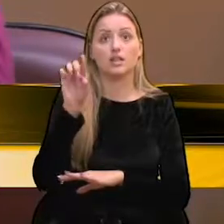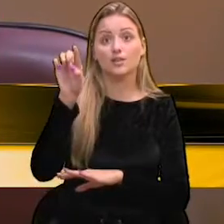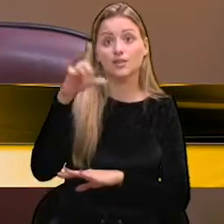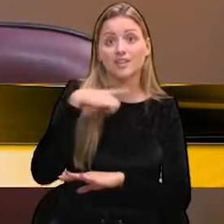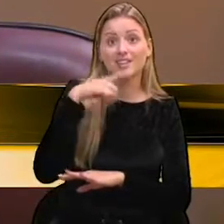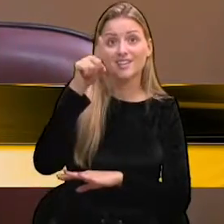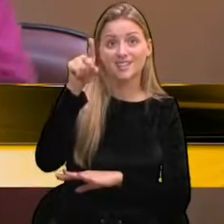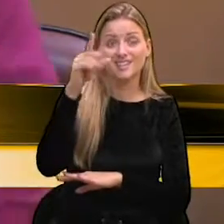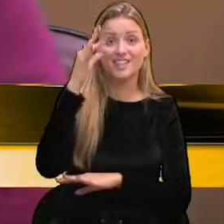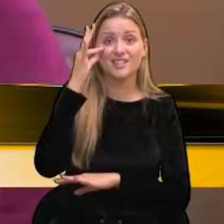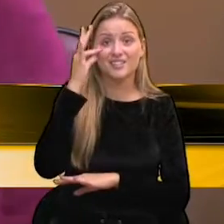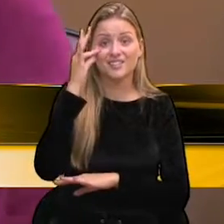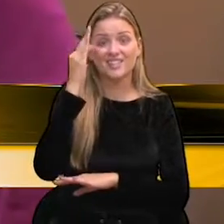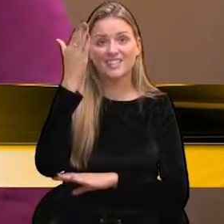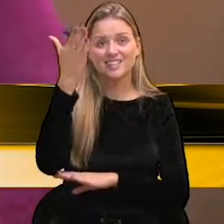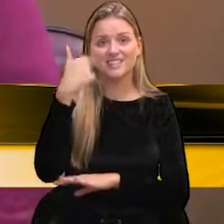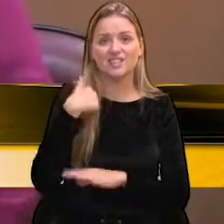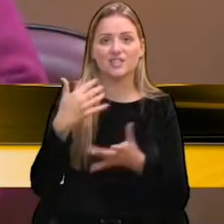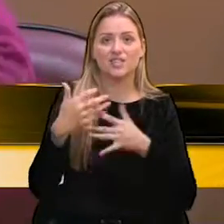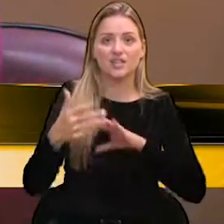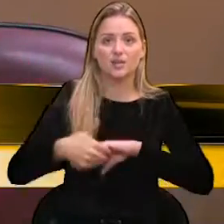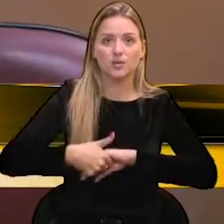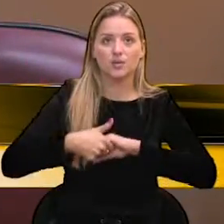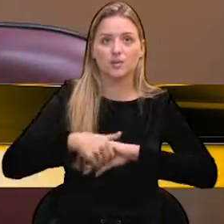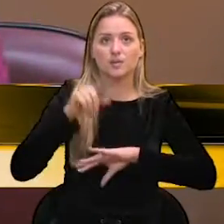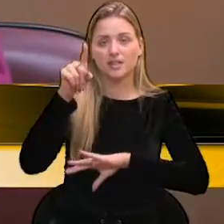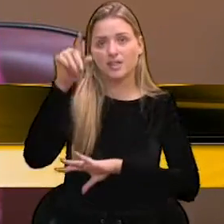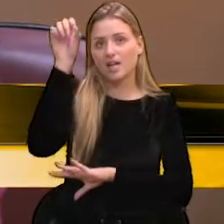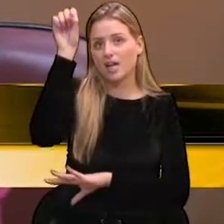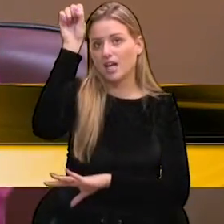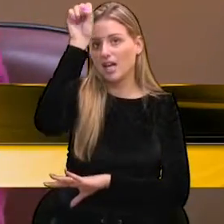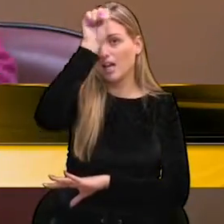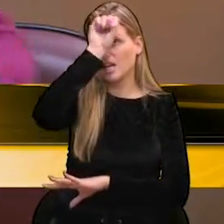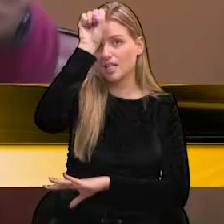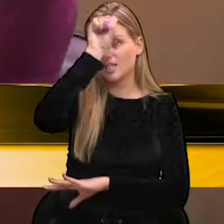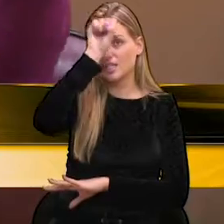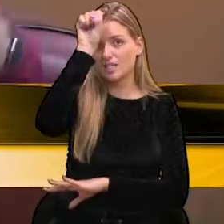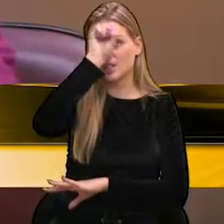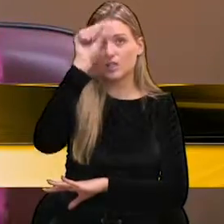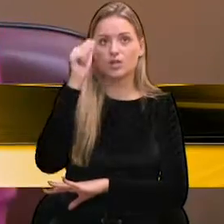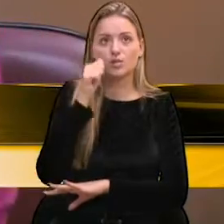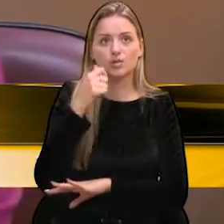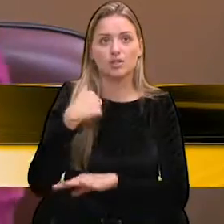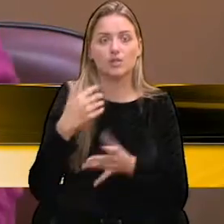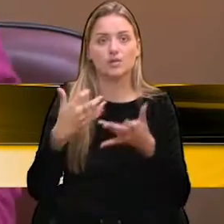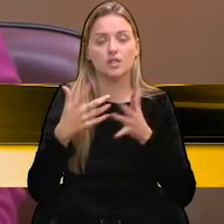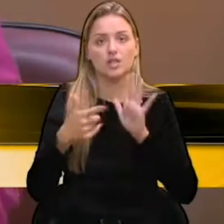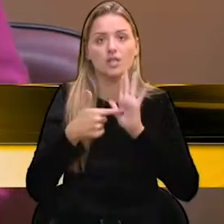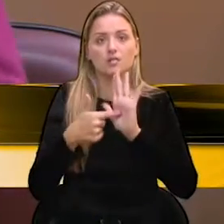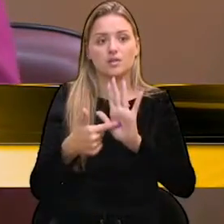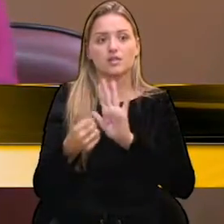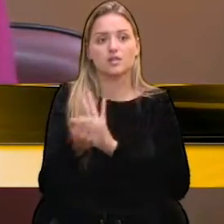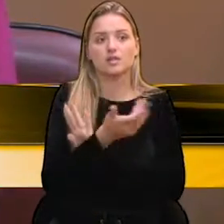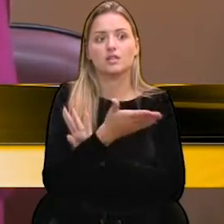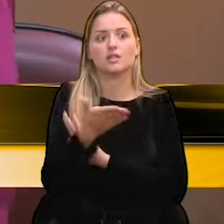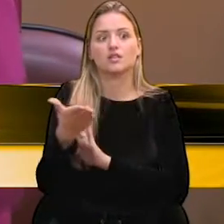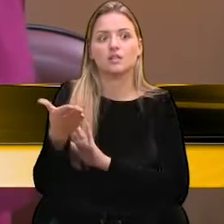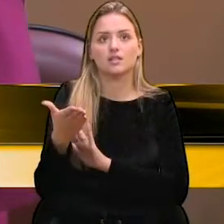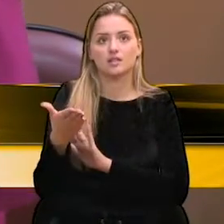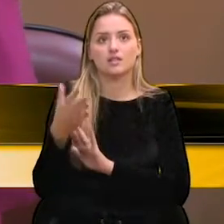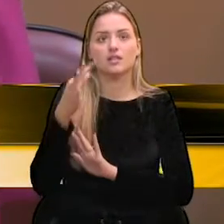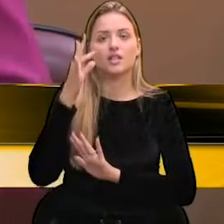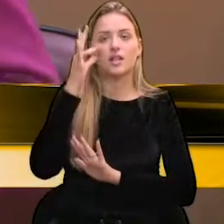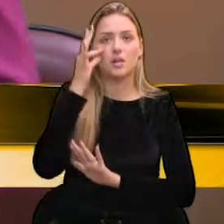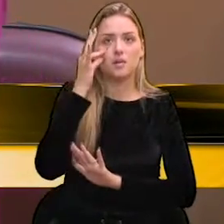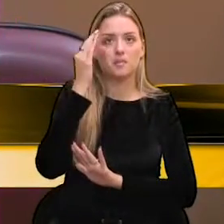aqui, está presente aqui, quero cumprimentar no plenário uma sobrinha dele. Então, eu queria apresentar a todos os colegas que ela se fez